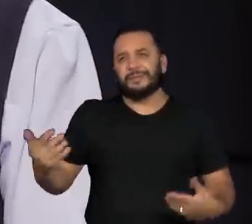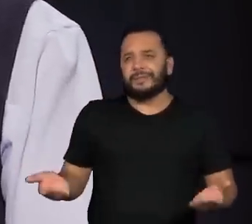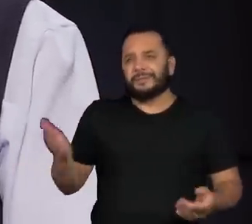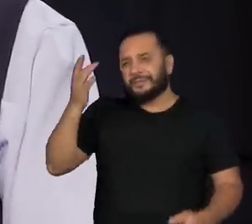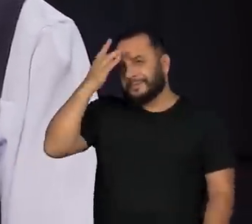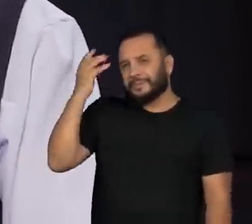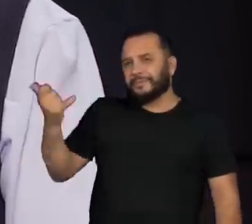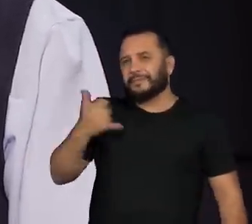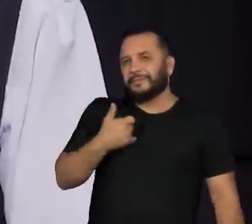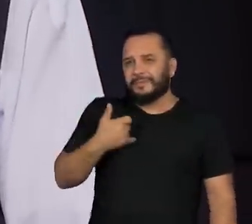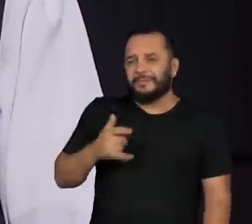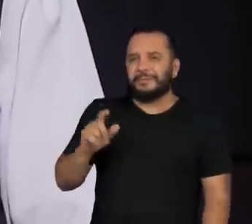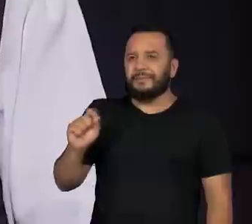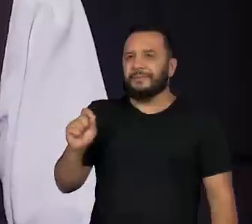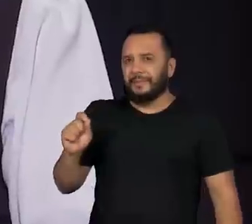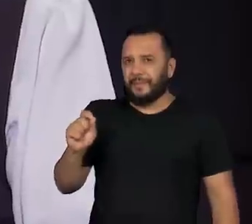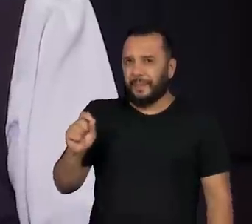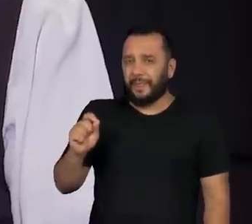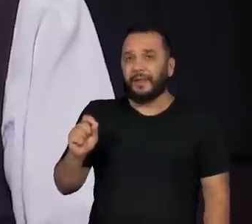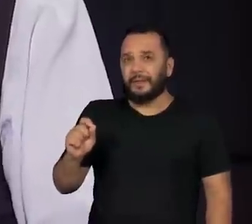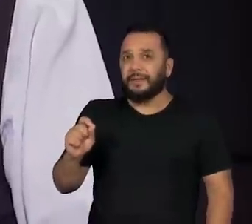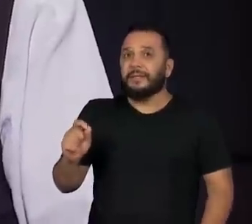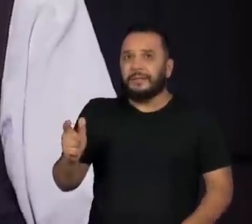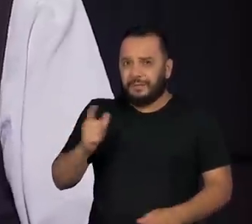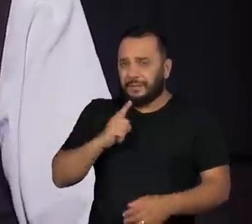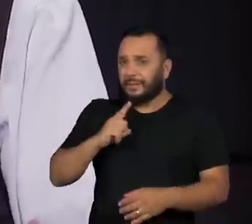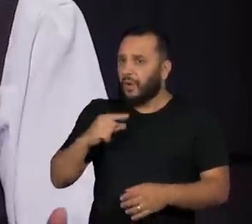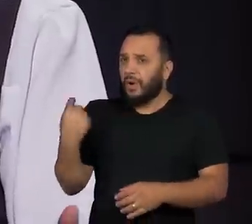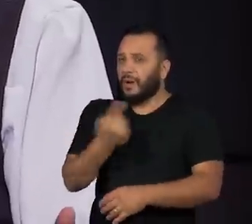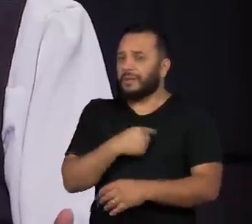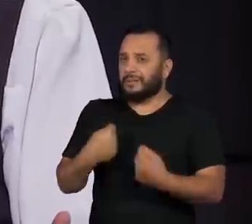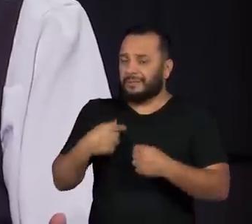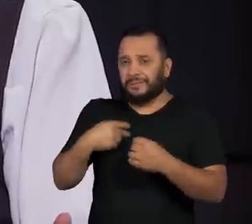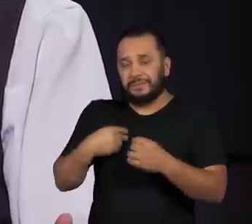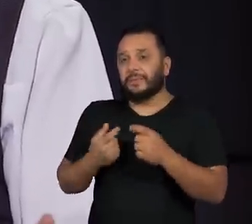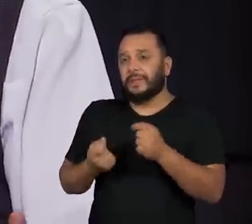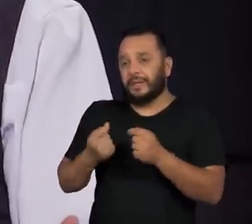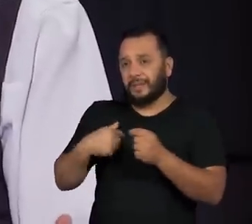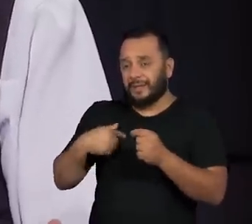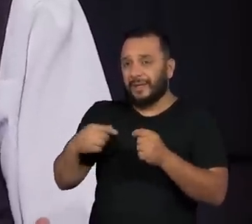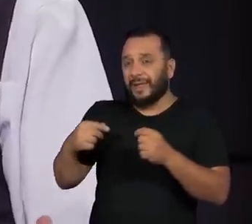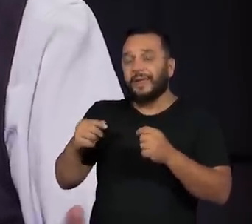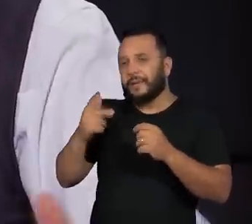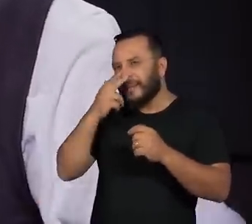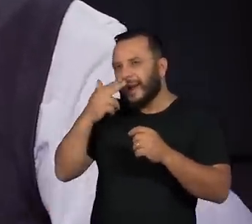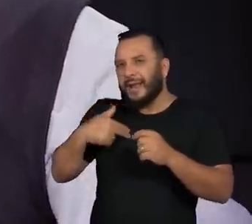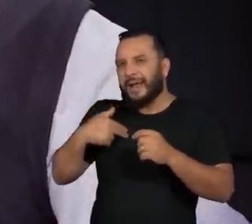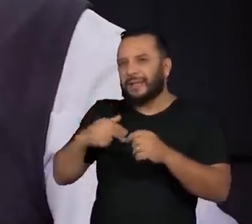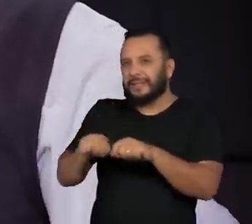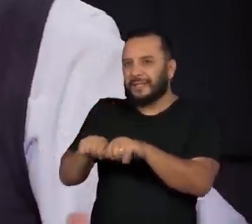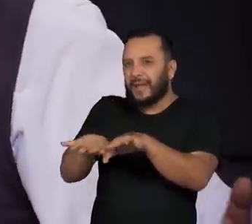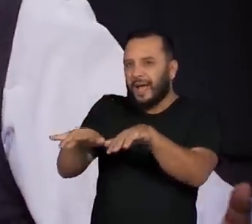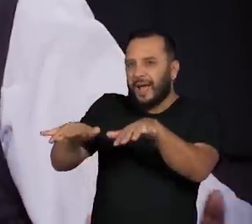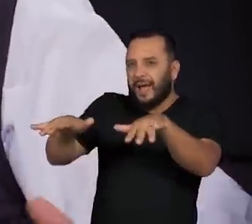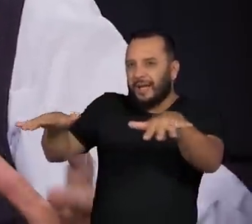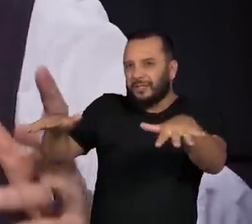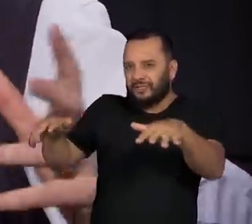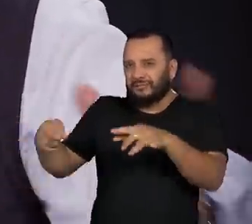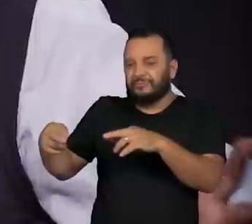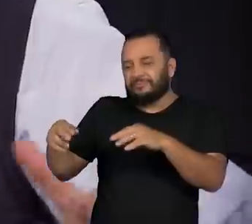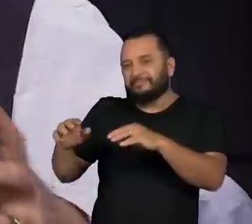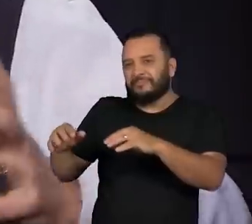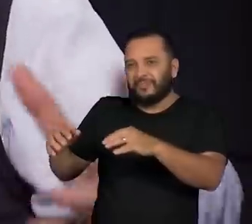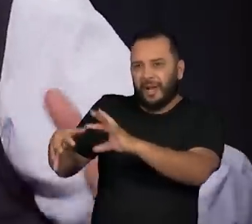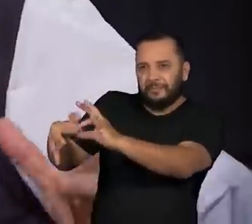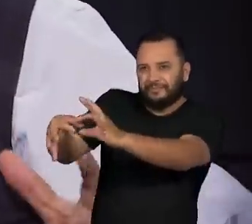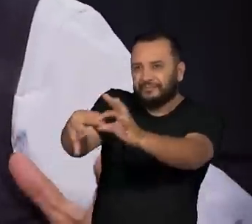vivos na época enfim nós sabemos uma encomenda de fazer uma rede que fosse extremamente resistente não que fosse uma rede controlado mas que fosse resistente não porque